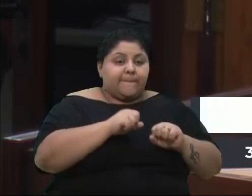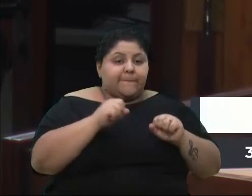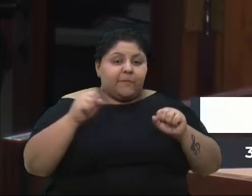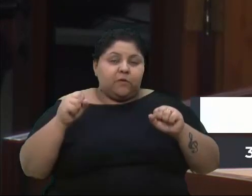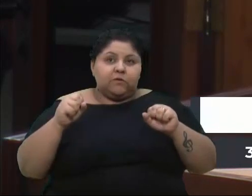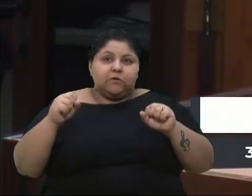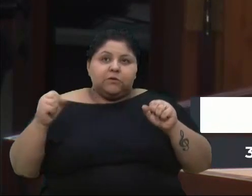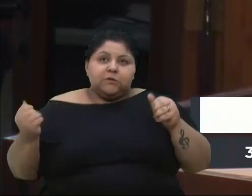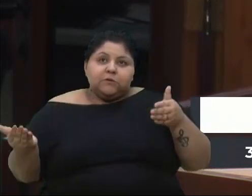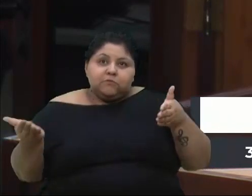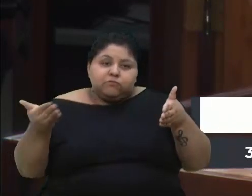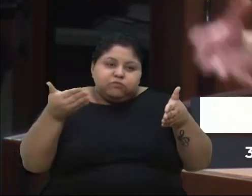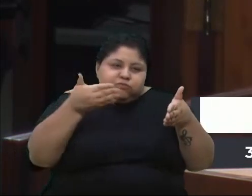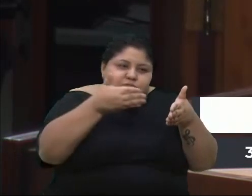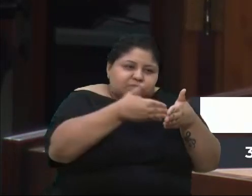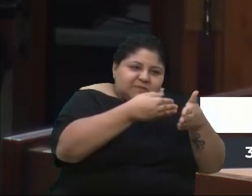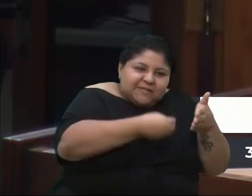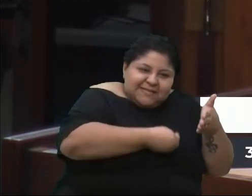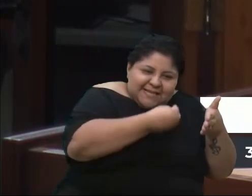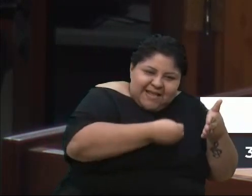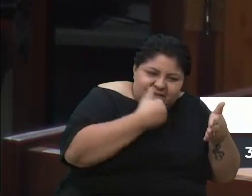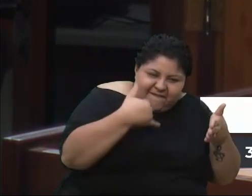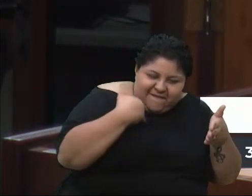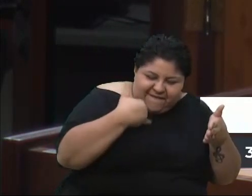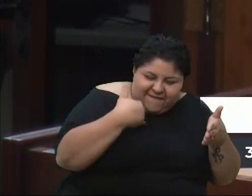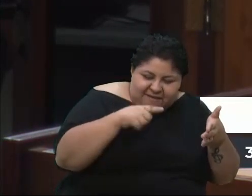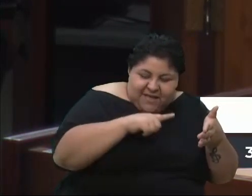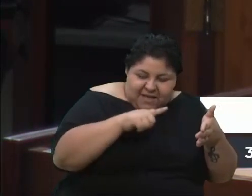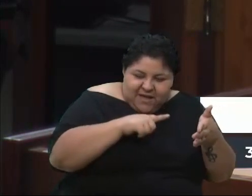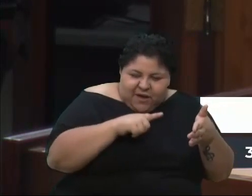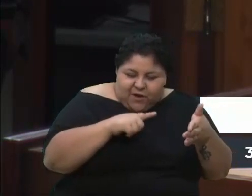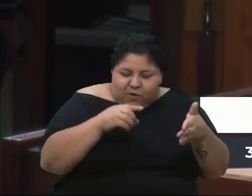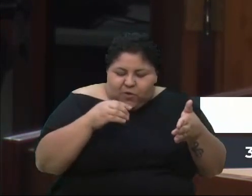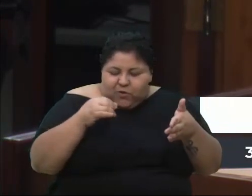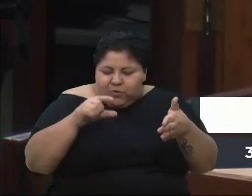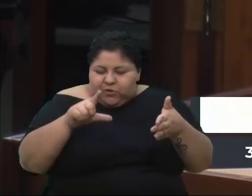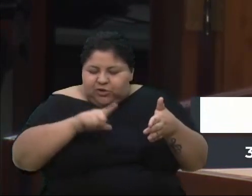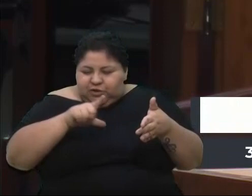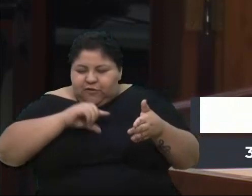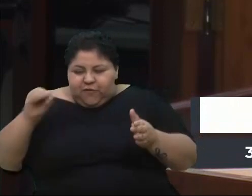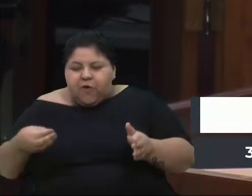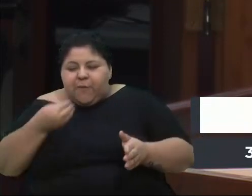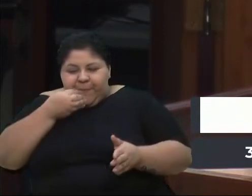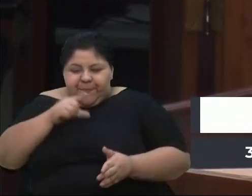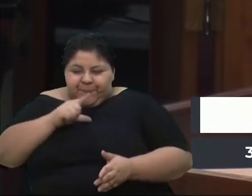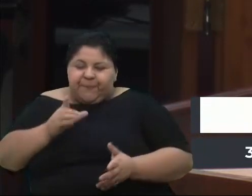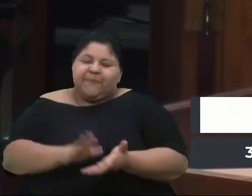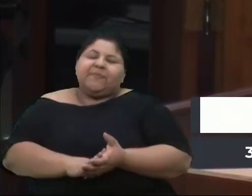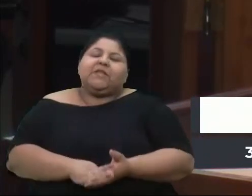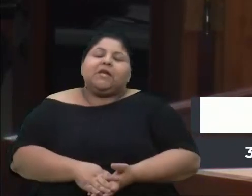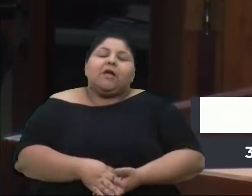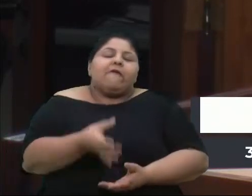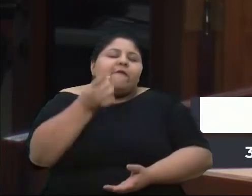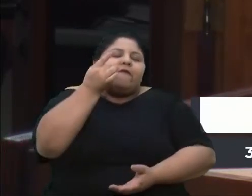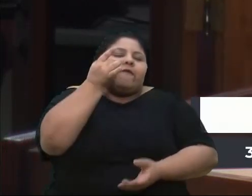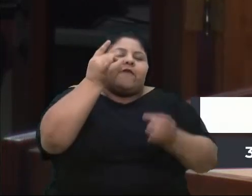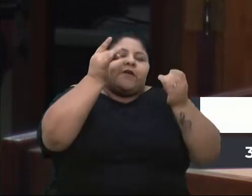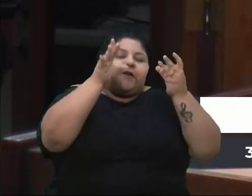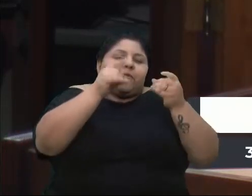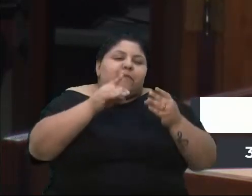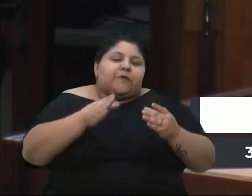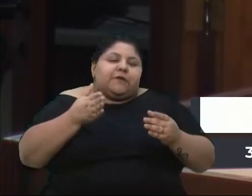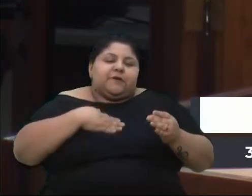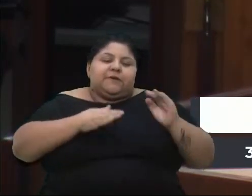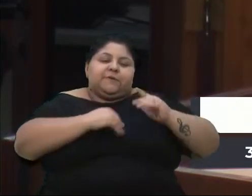na vida de uma criança, eu tive a oportunidade de ter. E foi essencial para o meu